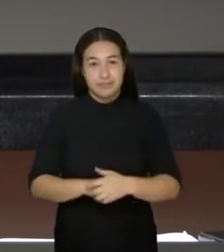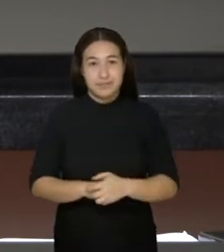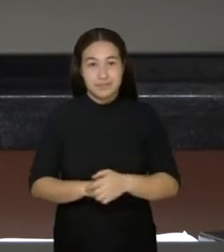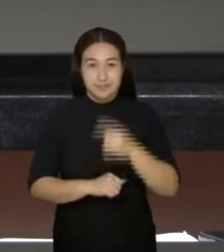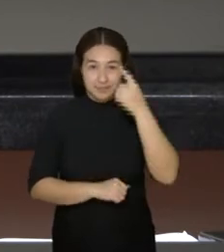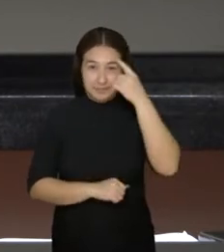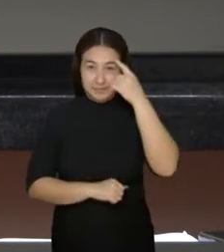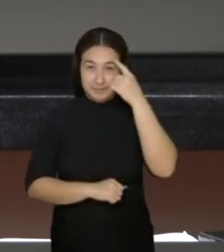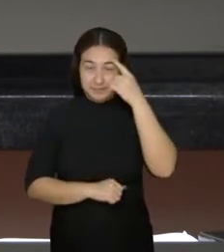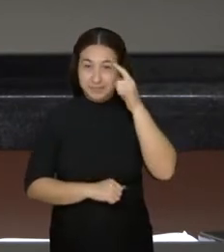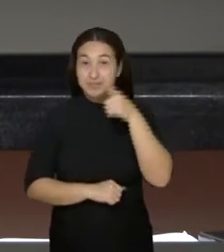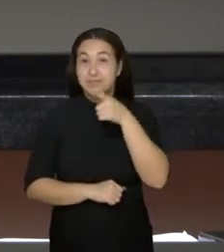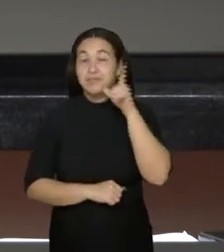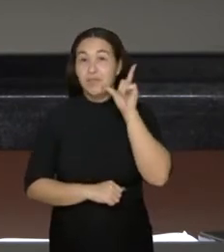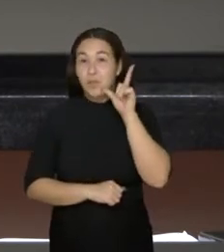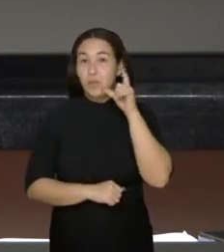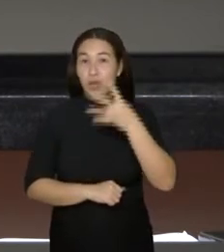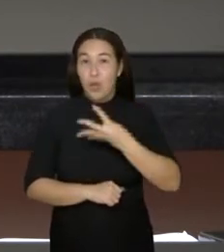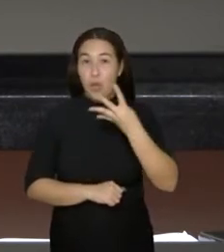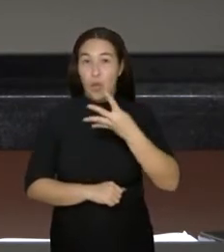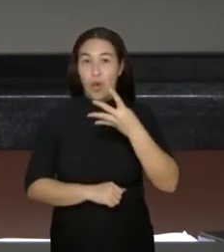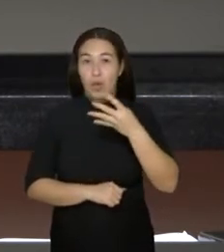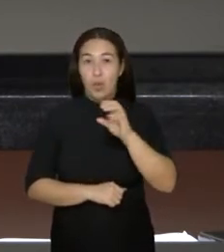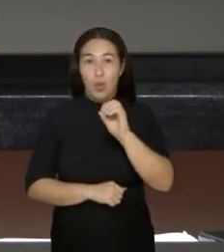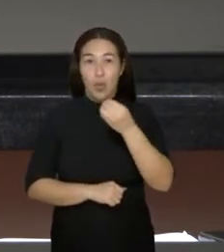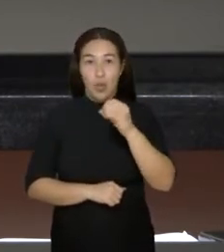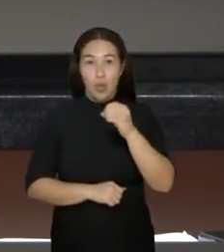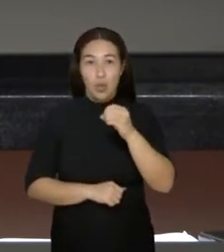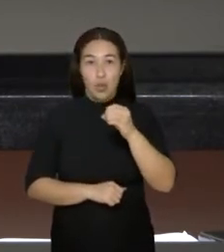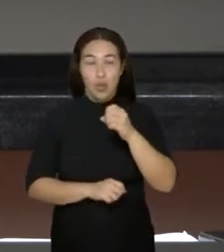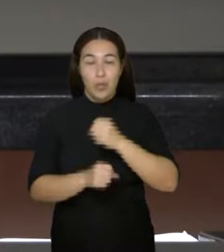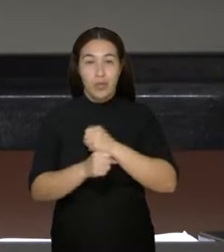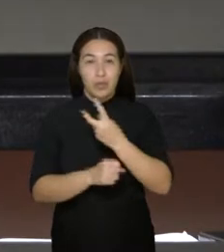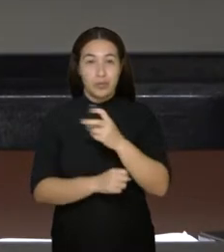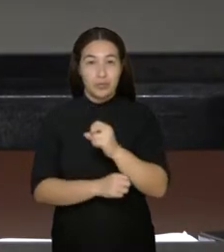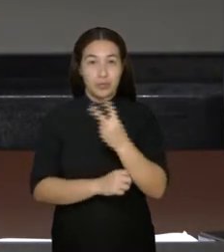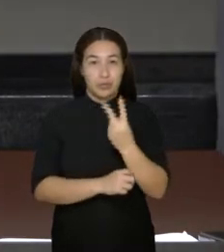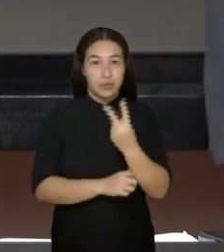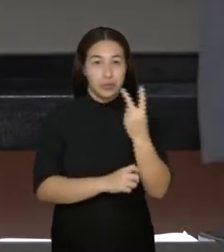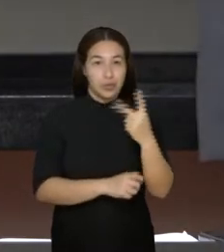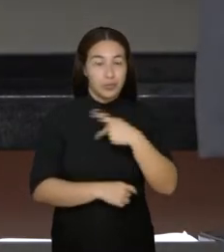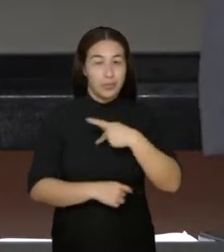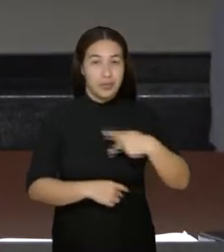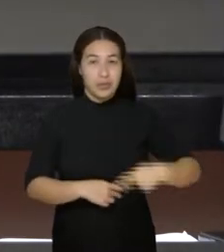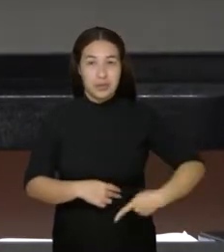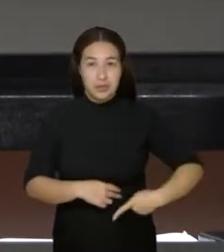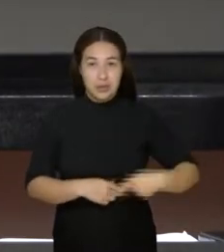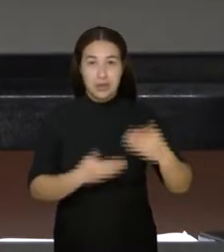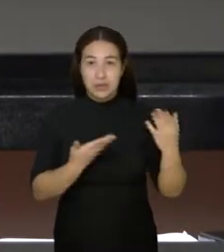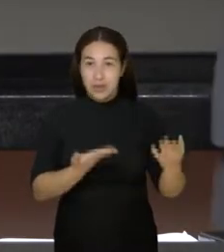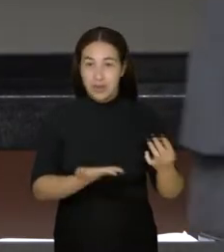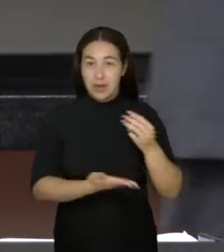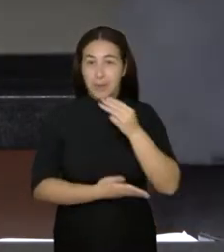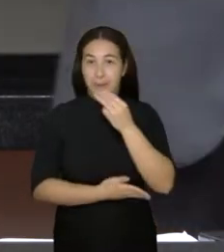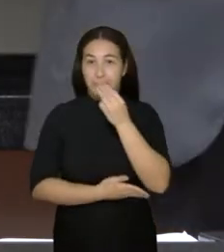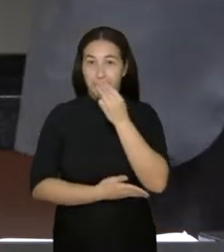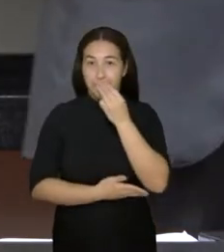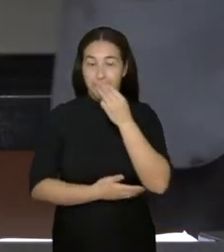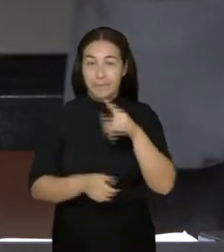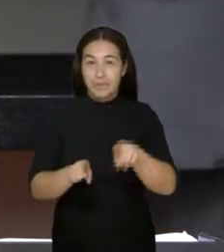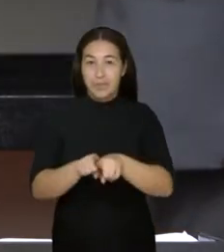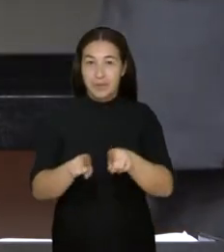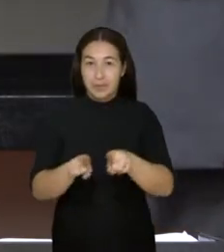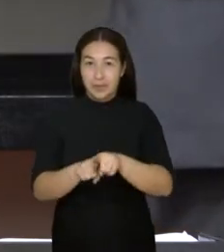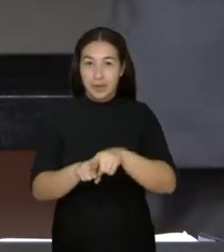realizado ontem dia 4 de outubro de 2022 22 com a presidência dos deputados Marcílio soppel samaru Maurício